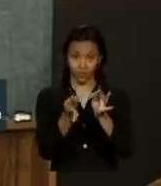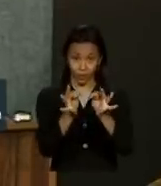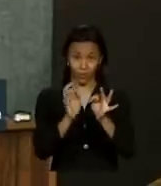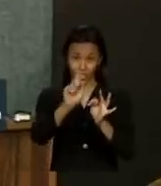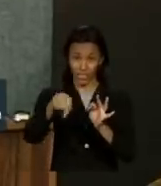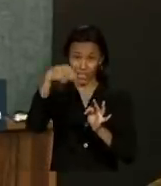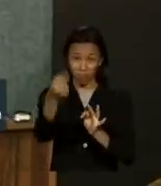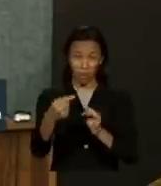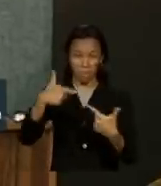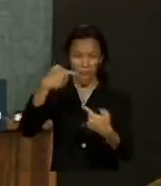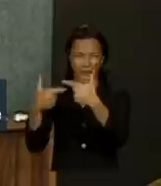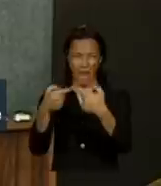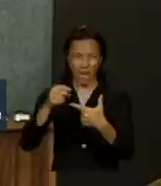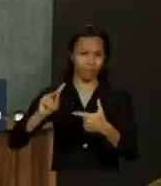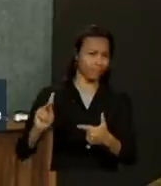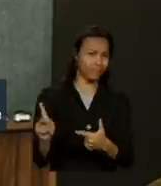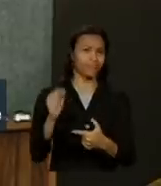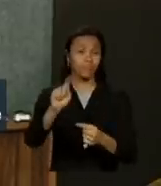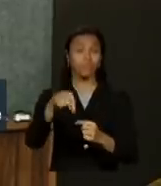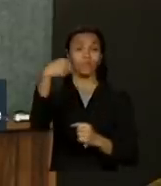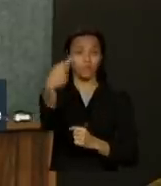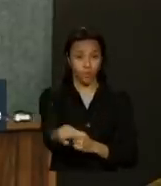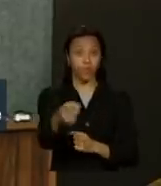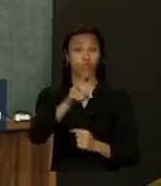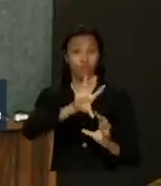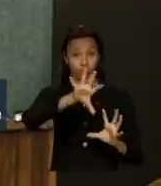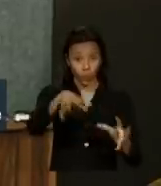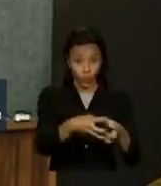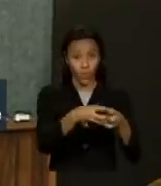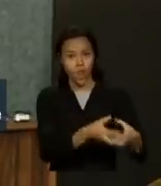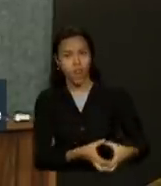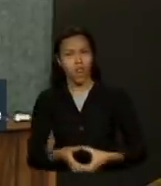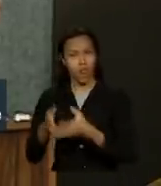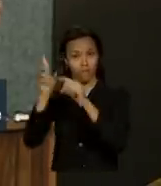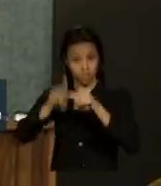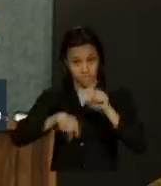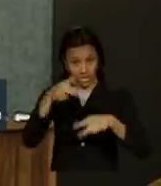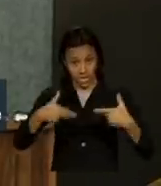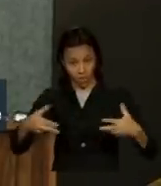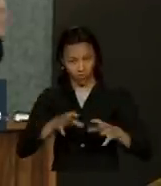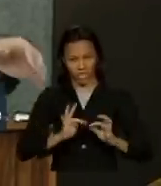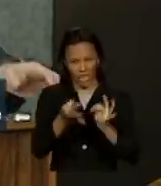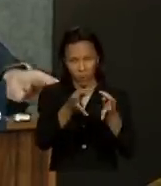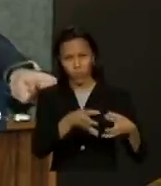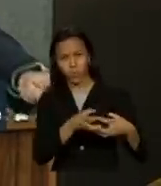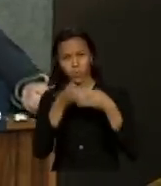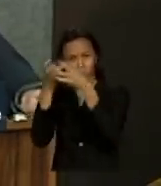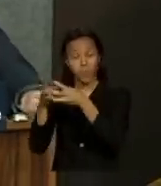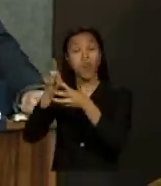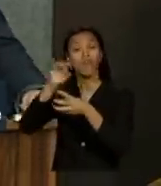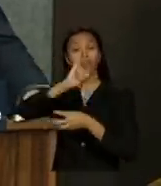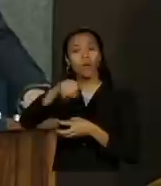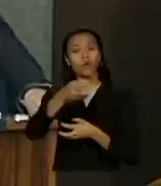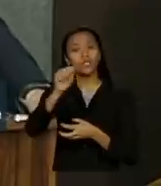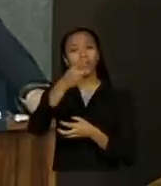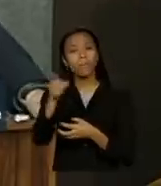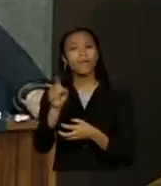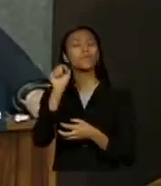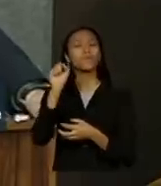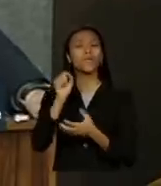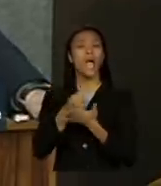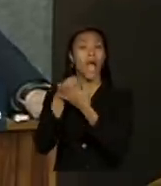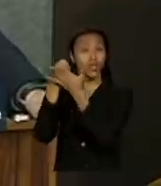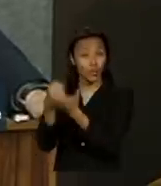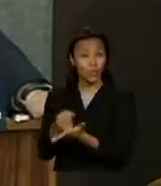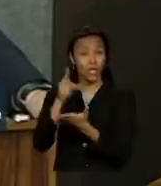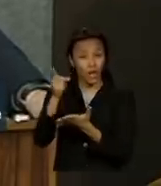depois da guerra foi levada ao Japão no sentido de ajudá-los na